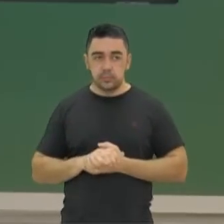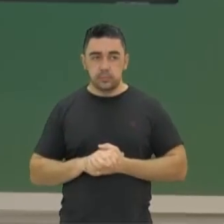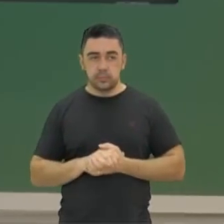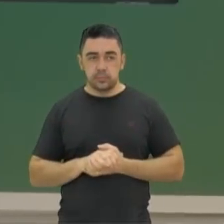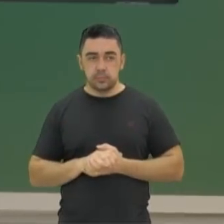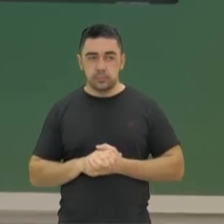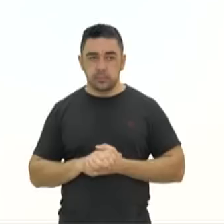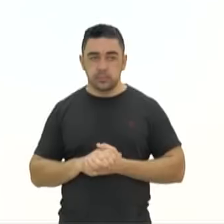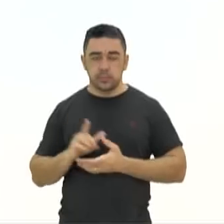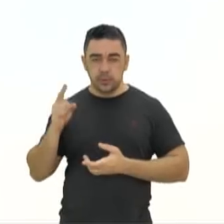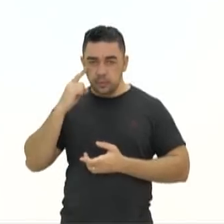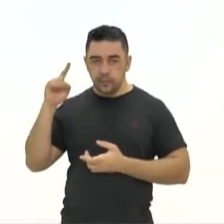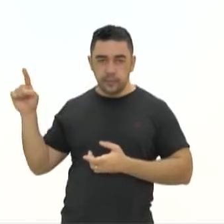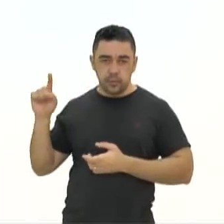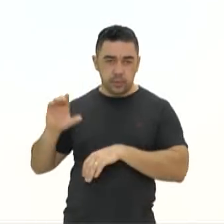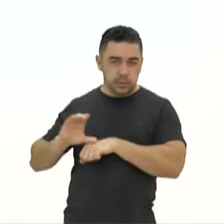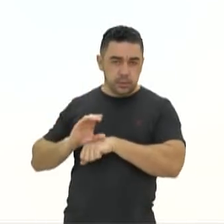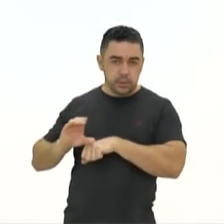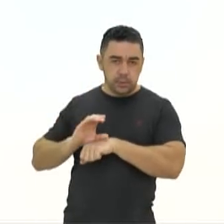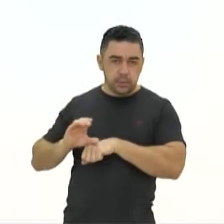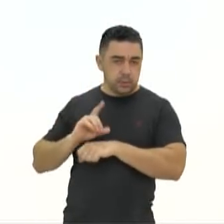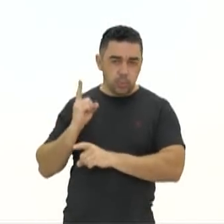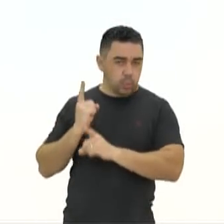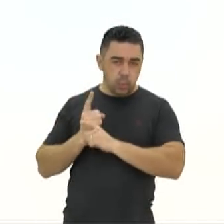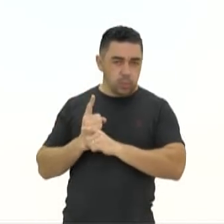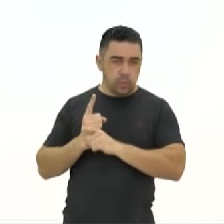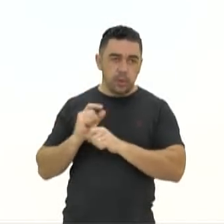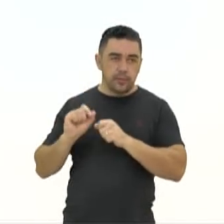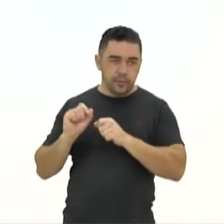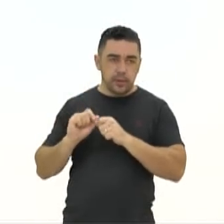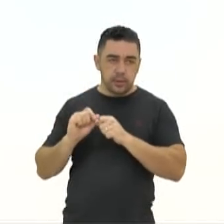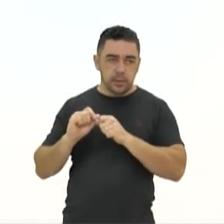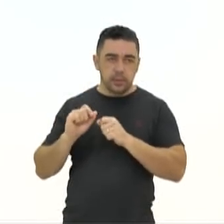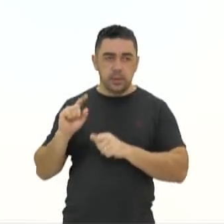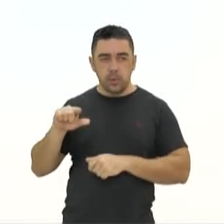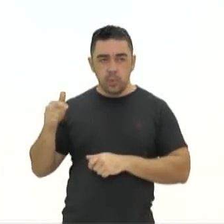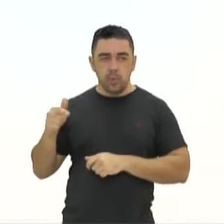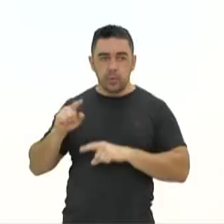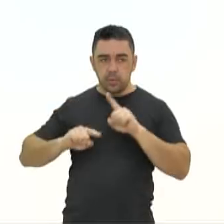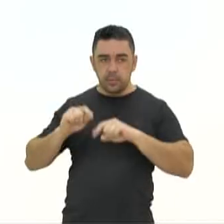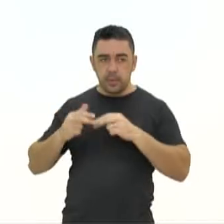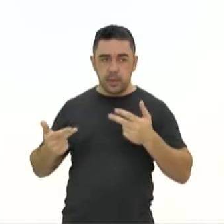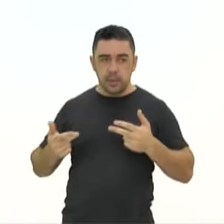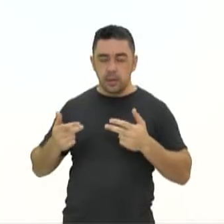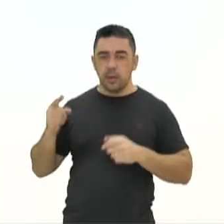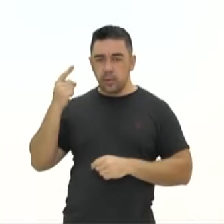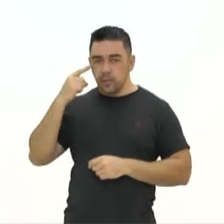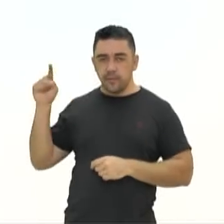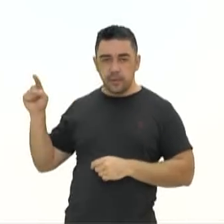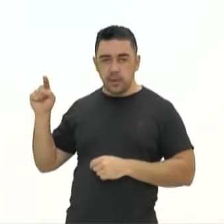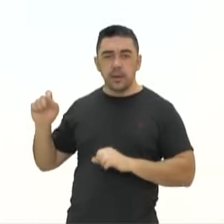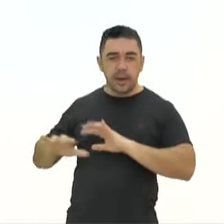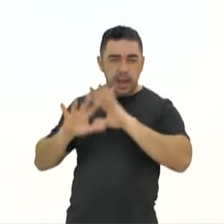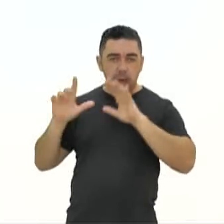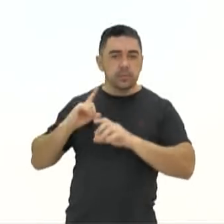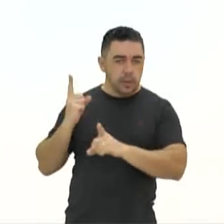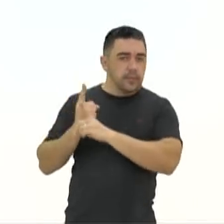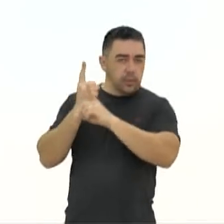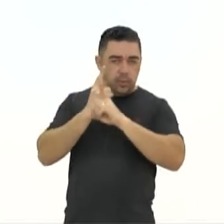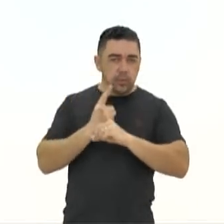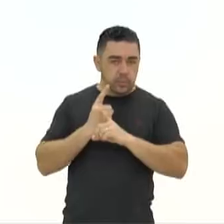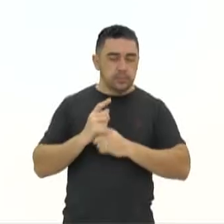partes mais escuras do crânio são partes que não foram encontradas, então eles preencheram ali com algum outro material. E essas partes mais clarinhas são as partes que foram